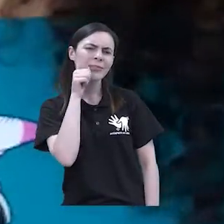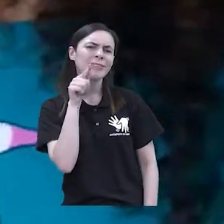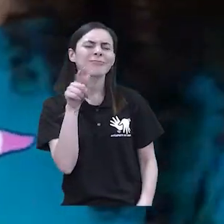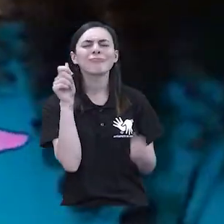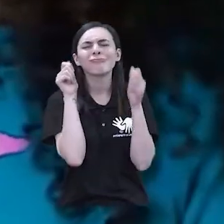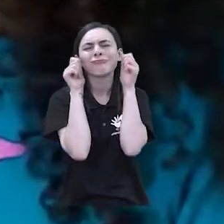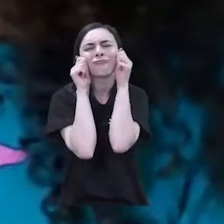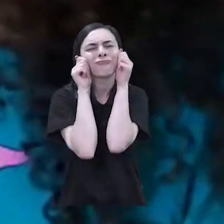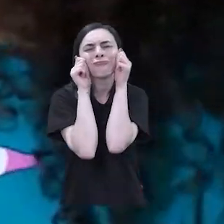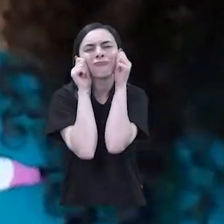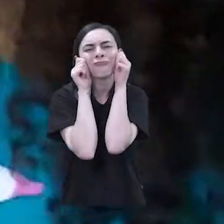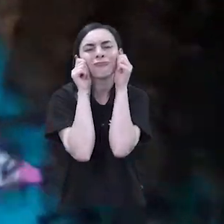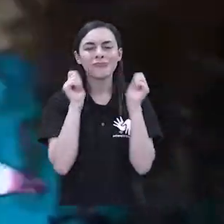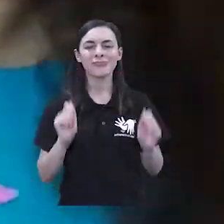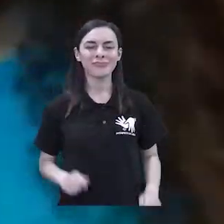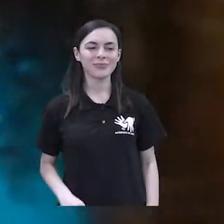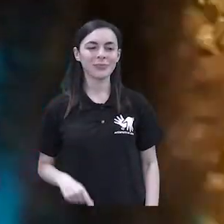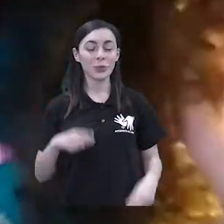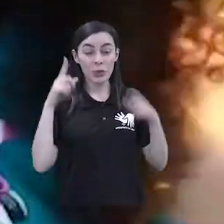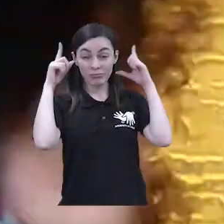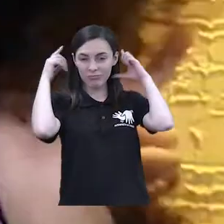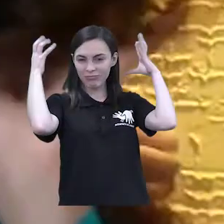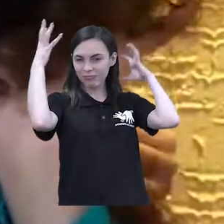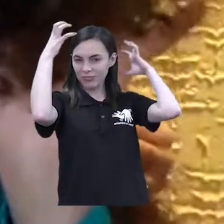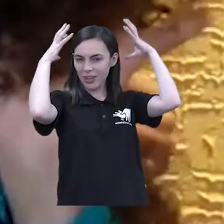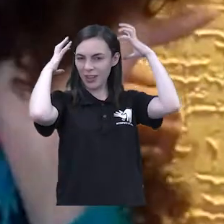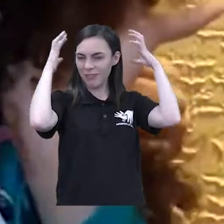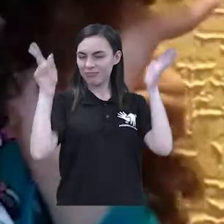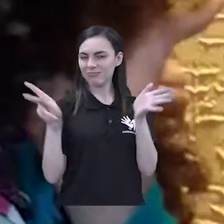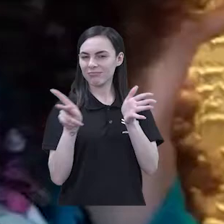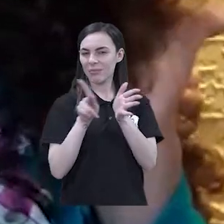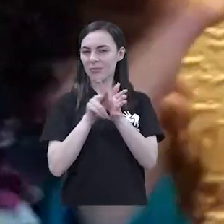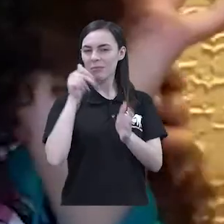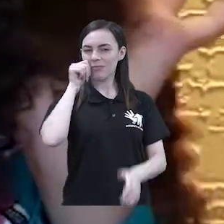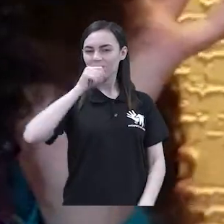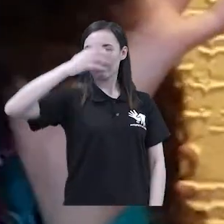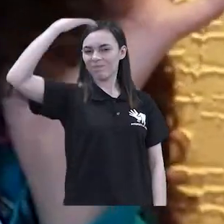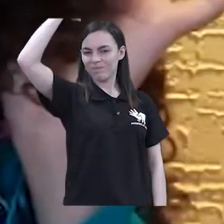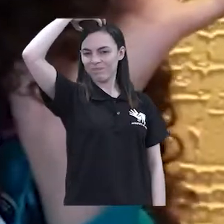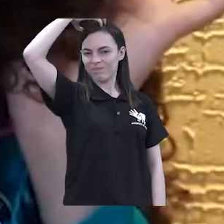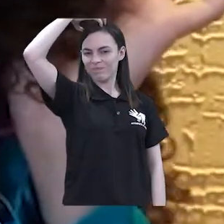Menininha, você é uma gracinha. Nosso crepo é minha rainha.